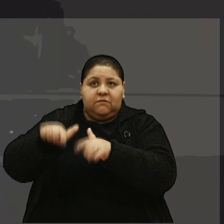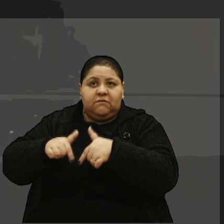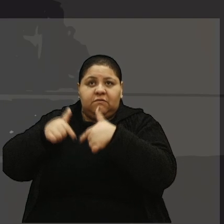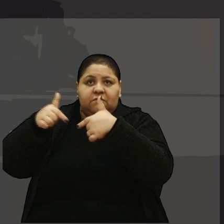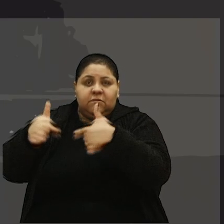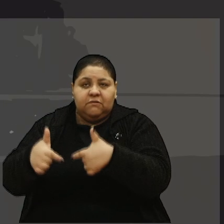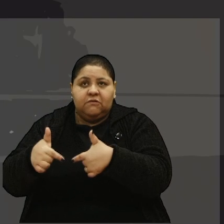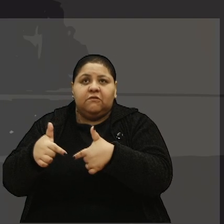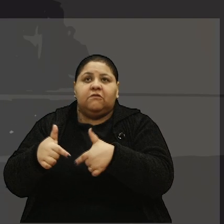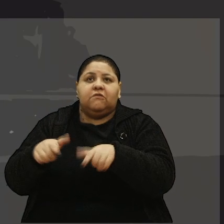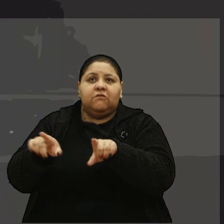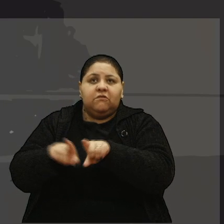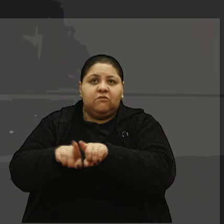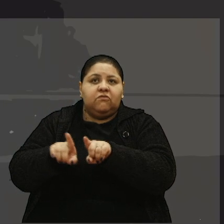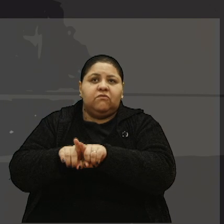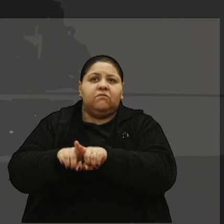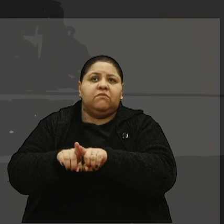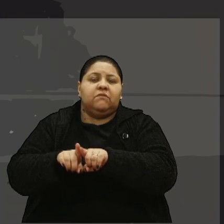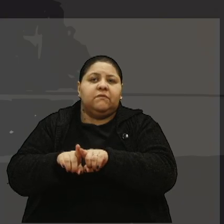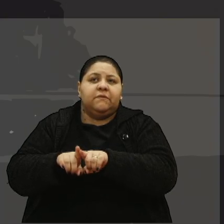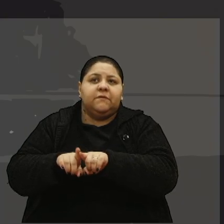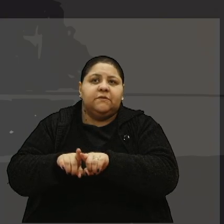coletivas também.